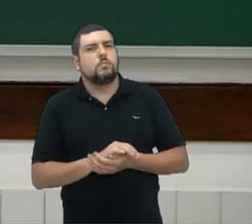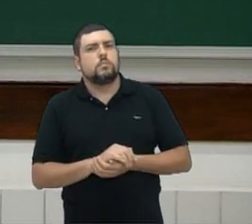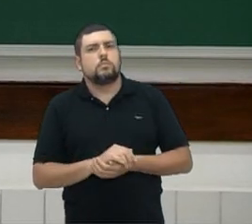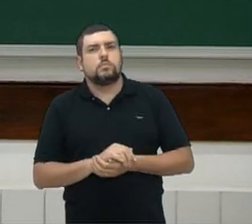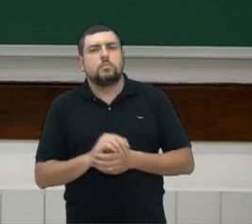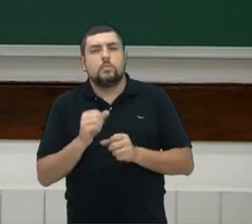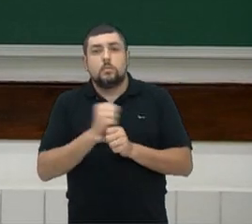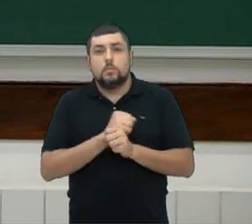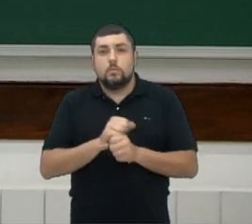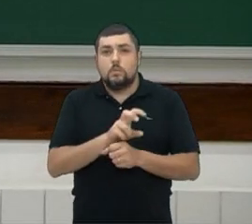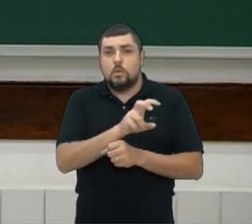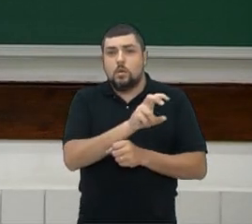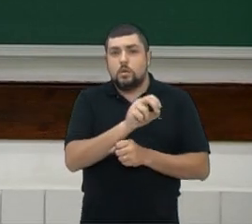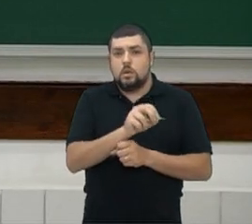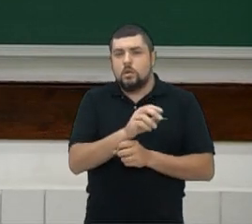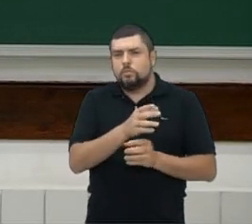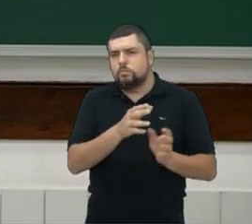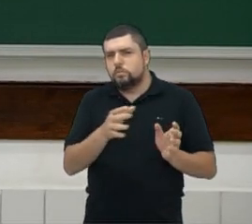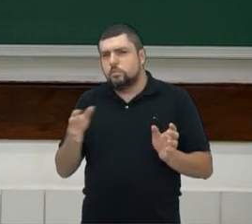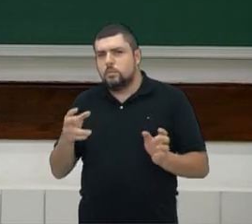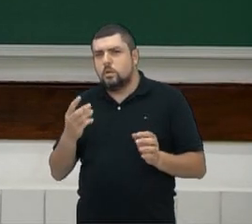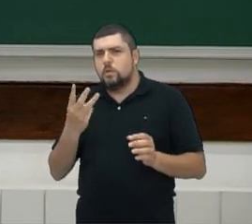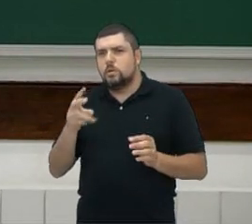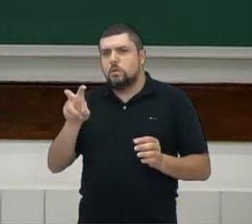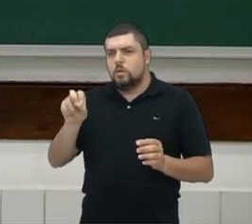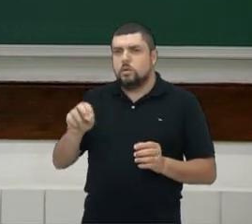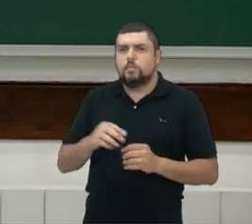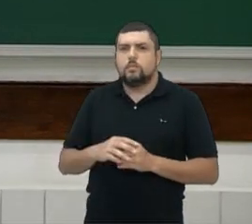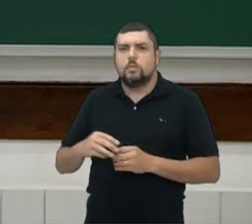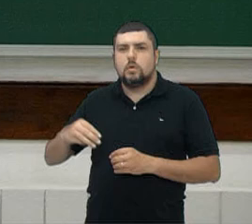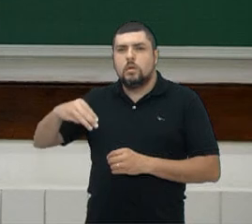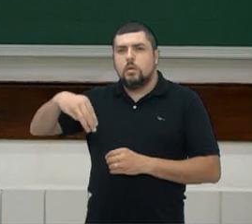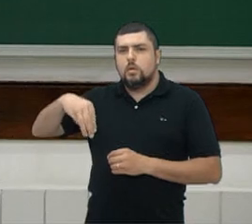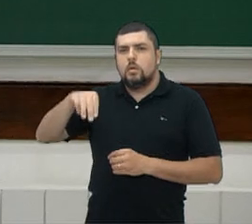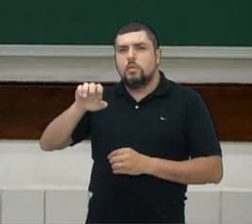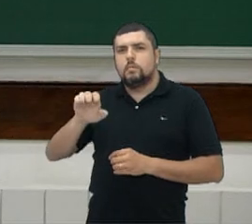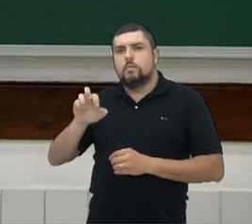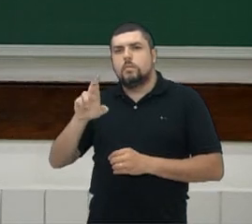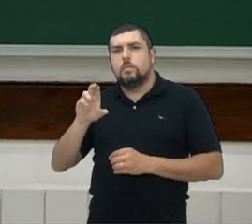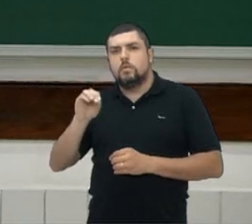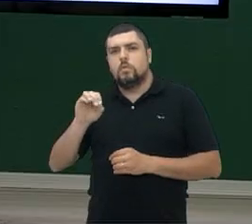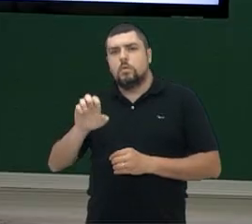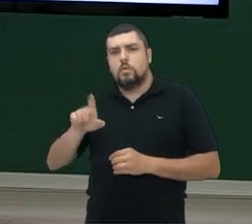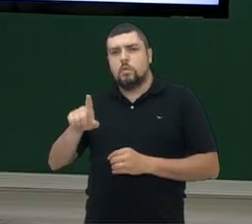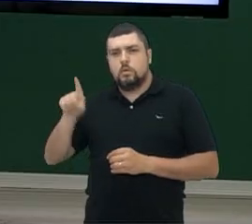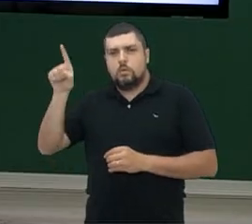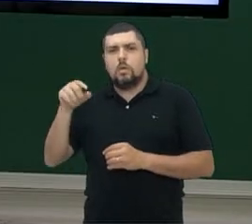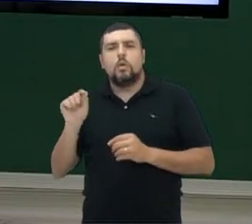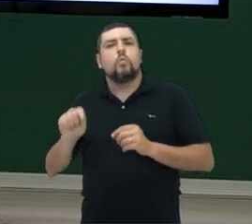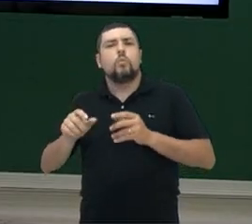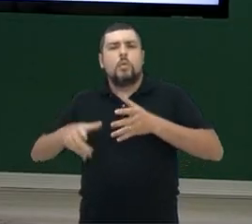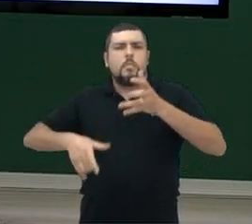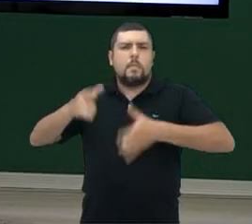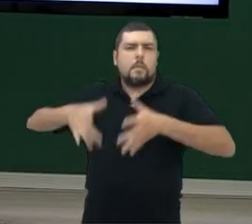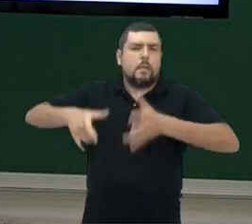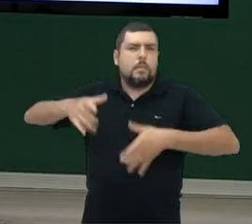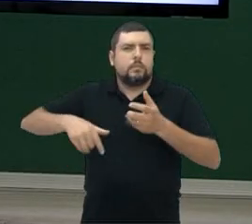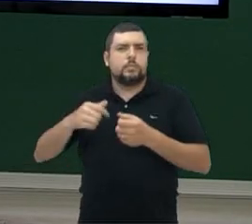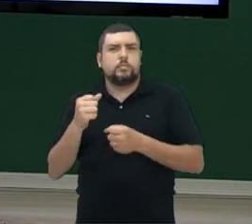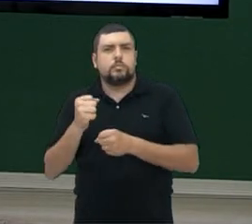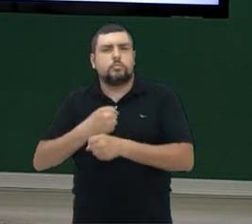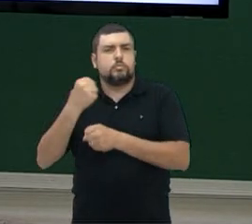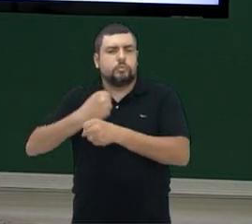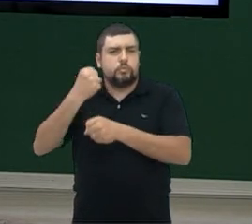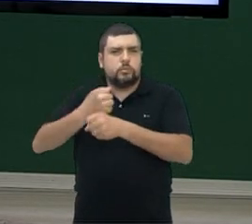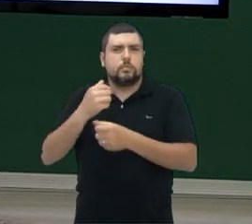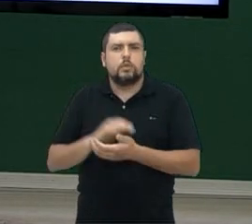Entre 500 a 350, de Meroé restaram diversos monumentos. Vocês viram nas aulas passadas essa região aqui, esse complexo das pirâmides,